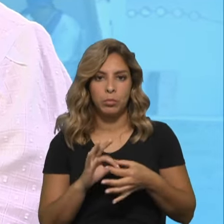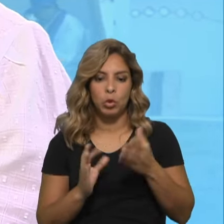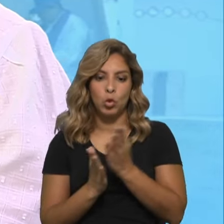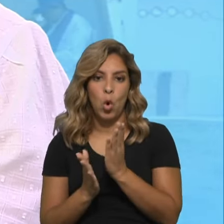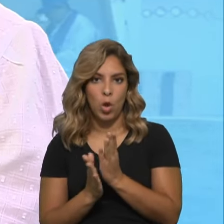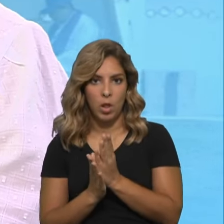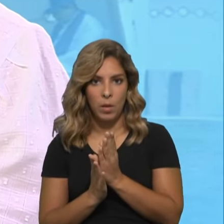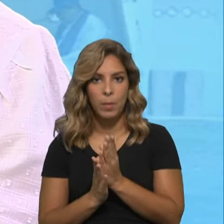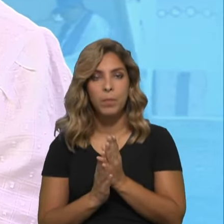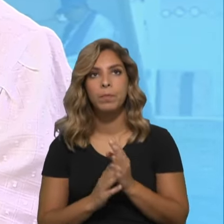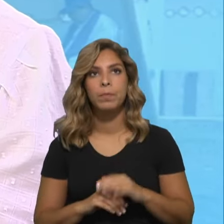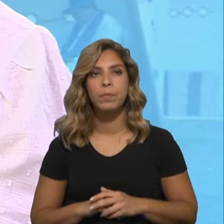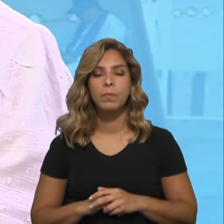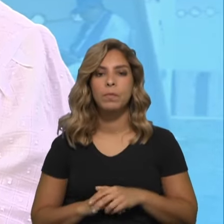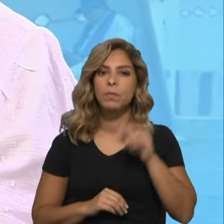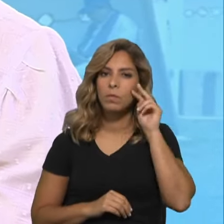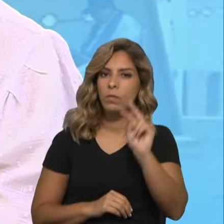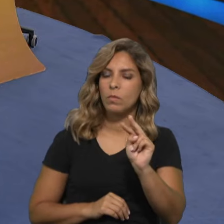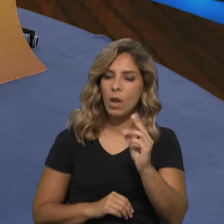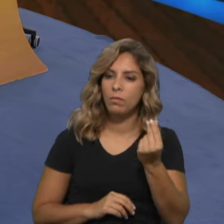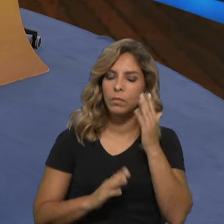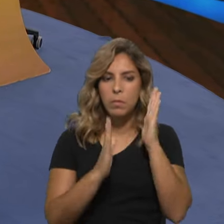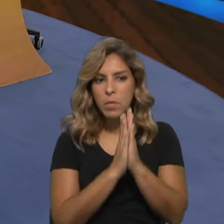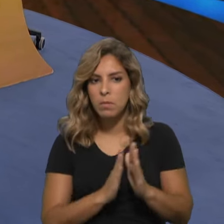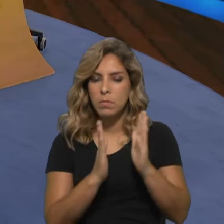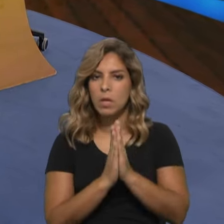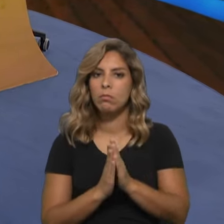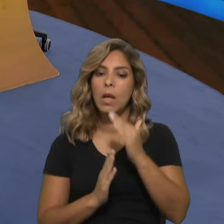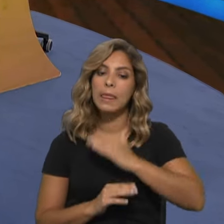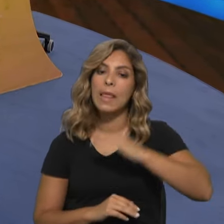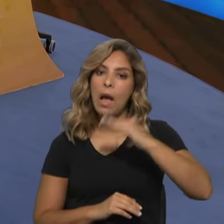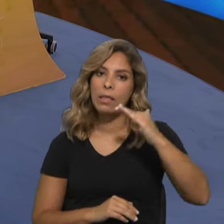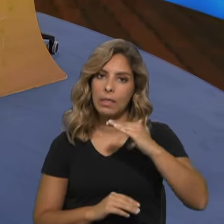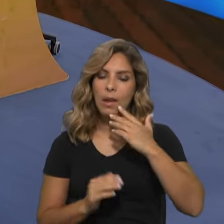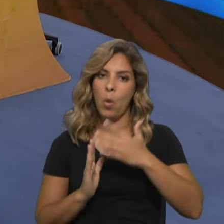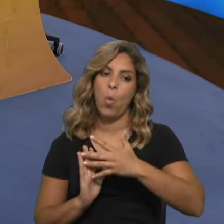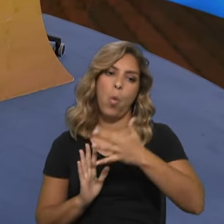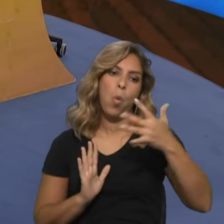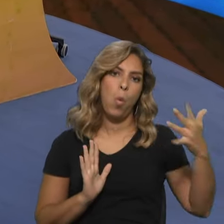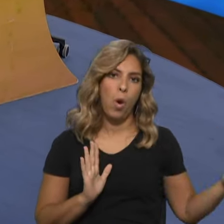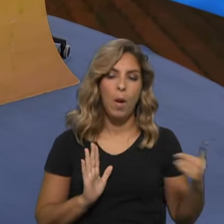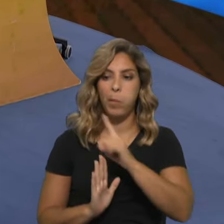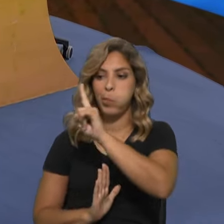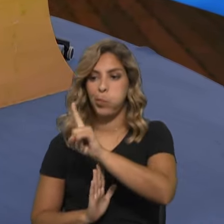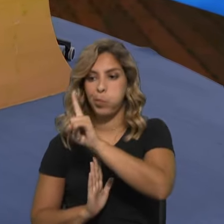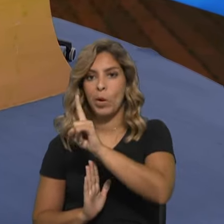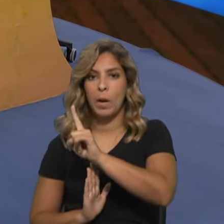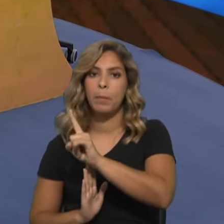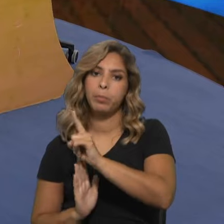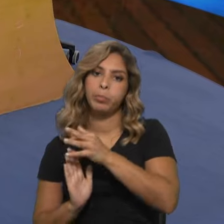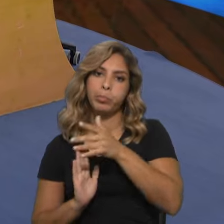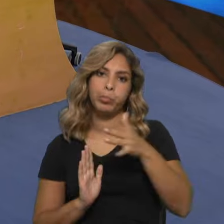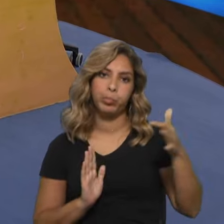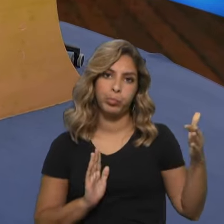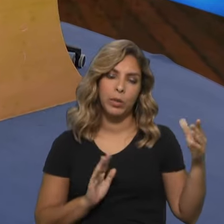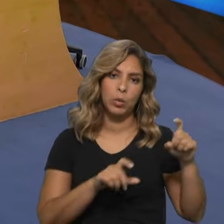fomos percebendo carit da escola abrange uma faixa etária muito muito grande desde do do primeiro ciclo até até